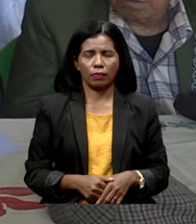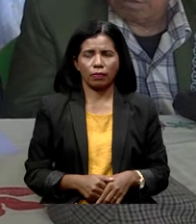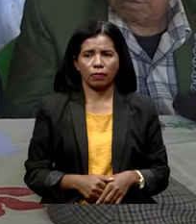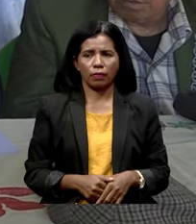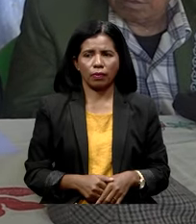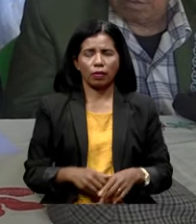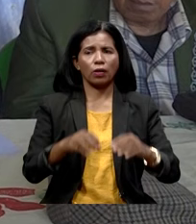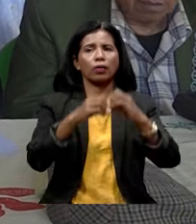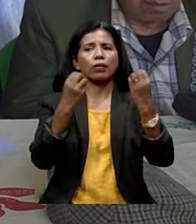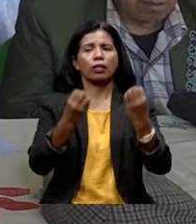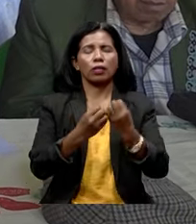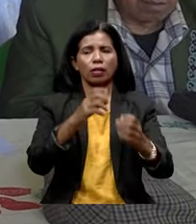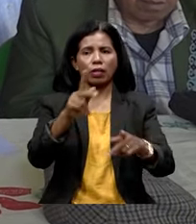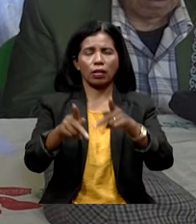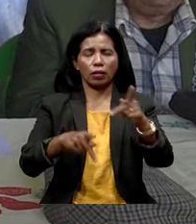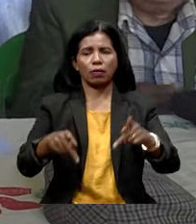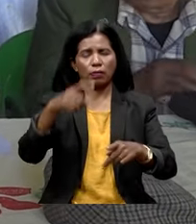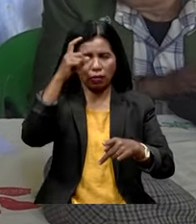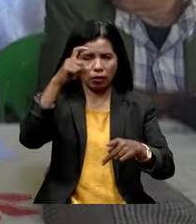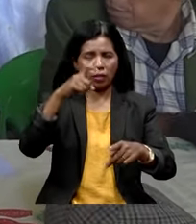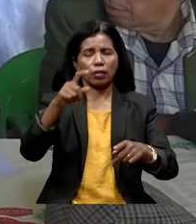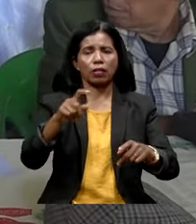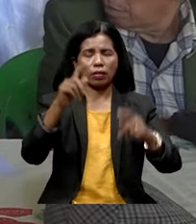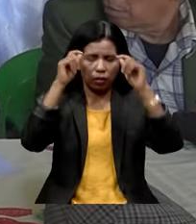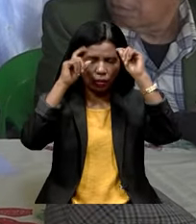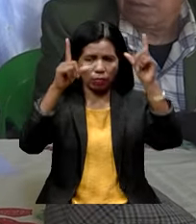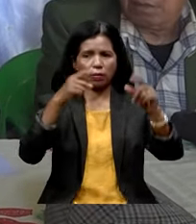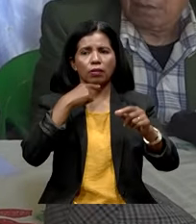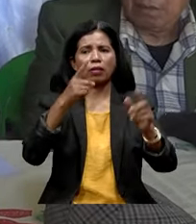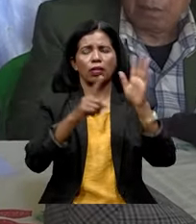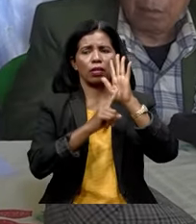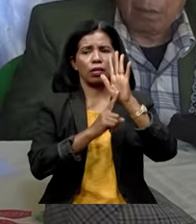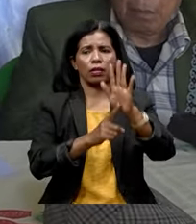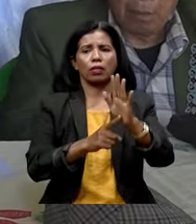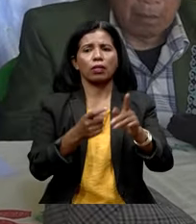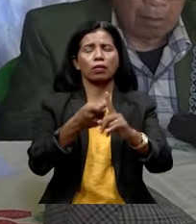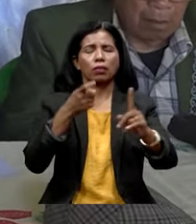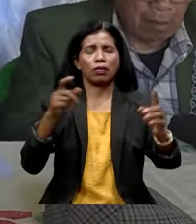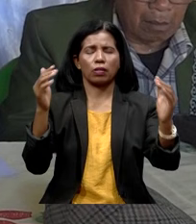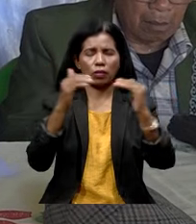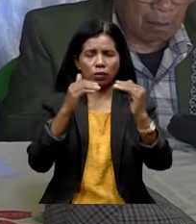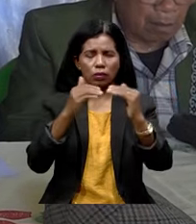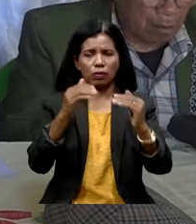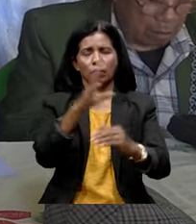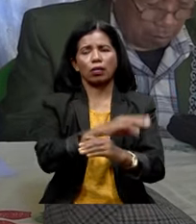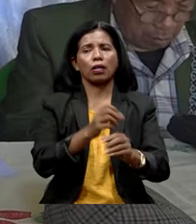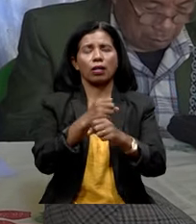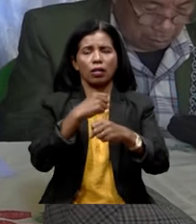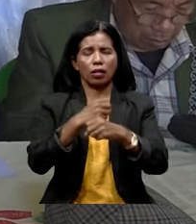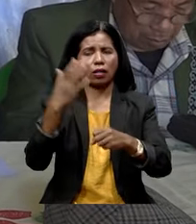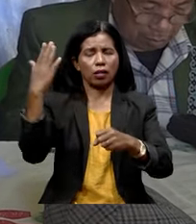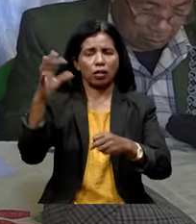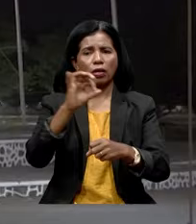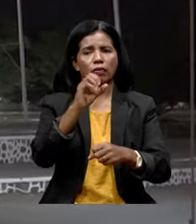Porta-voz Organização Comunidade Intelectual Timor Oriental, Hatolia Hirakne, de Rússia Conferência Imprensa, Nebehalau e Farol